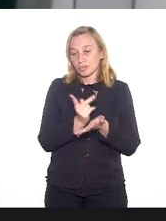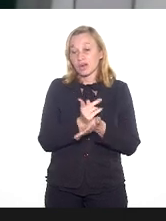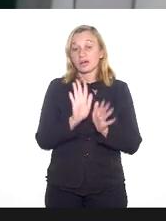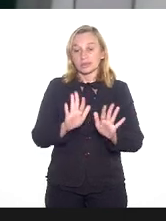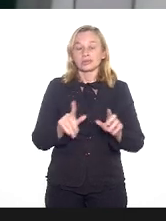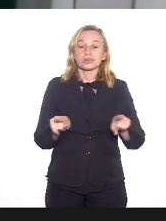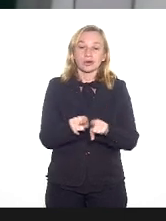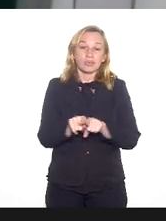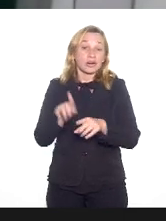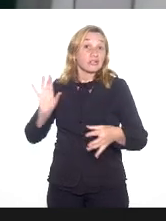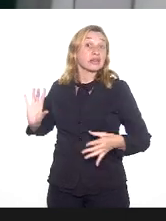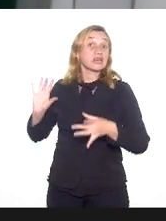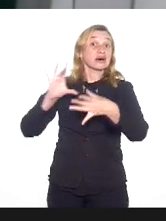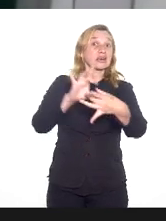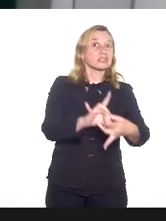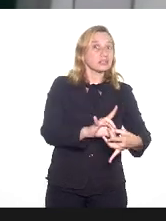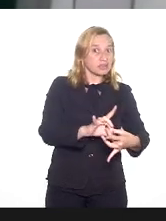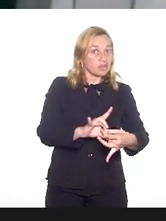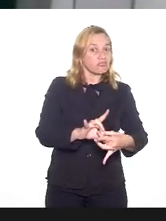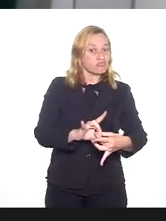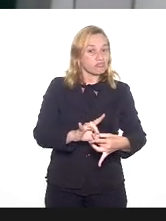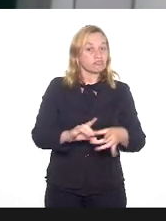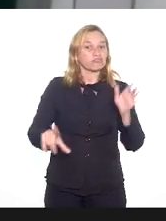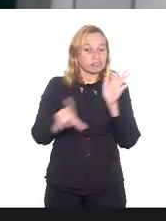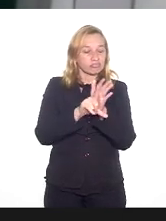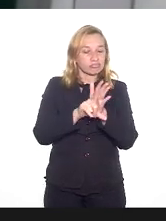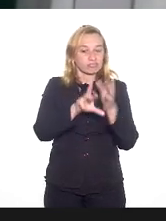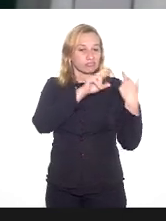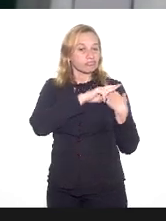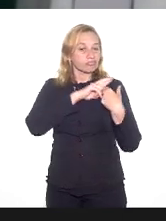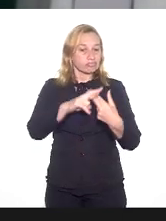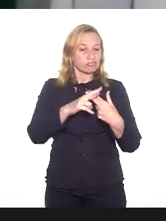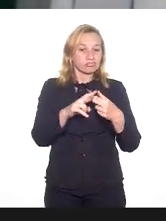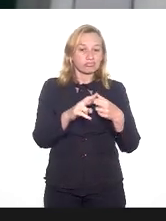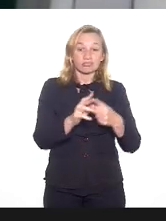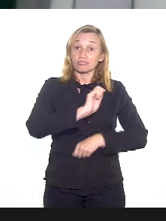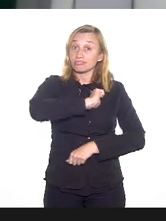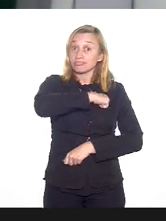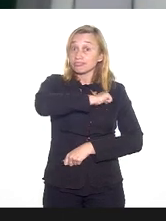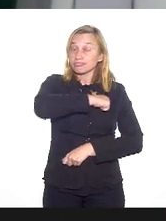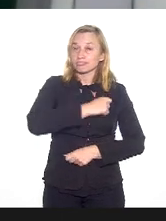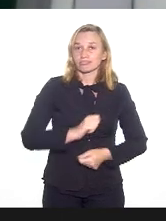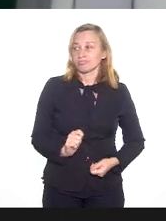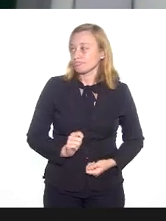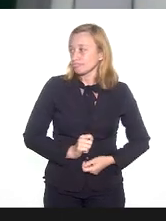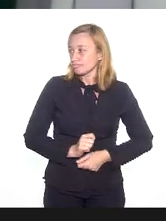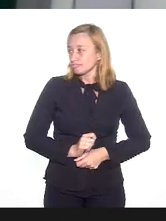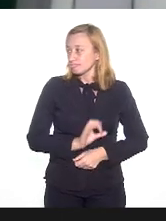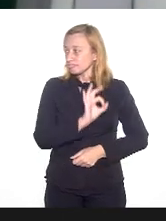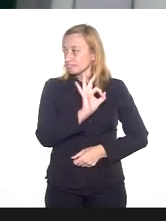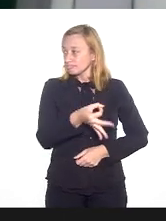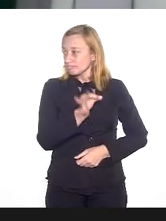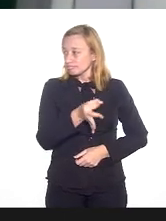as vedações também postas na Lei de Responsabilidade Fiscal.